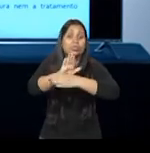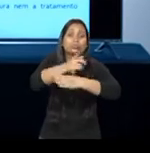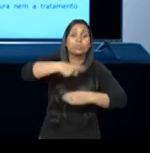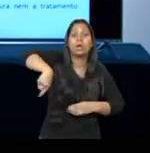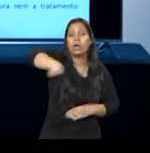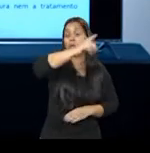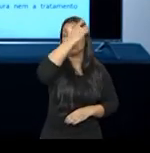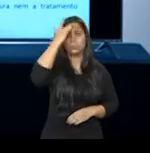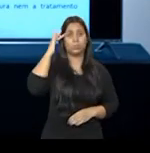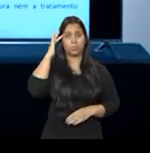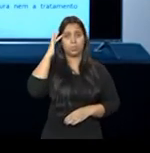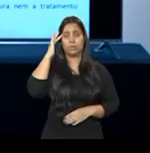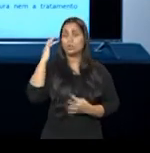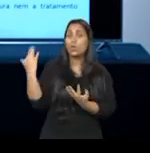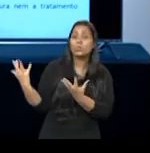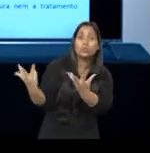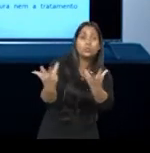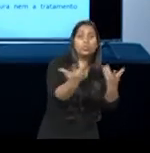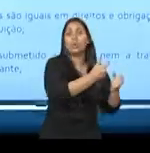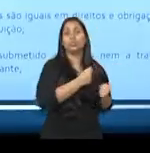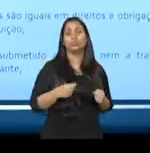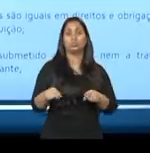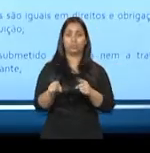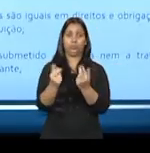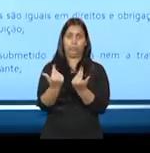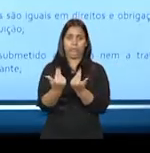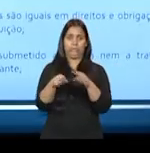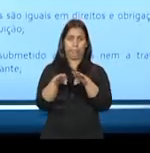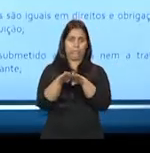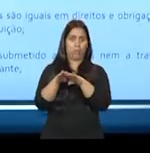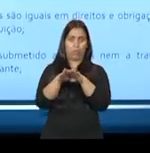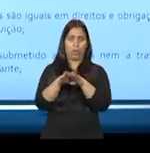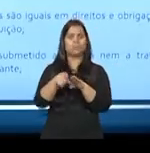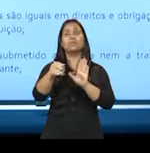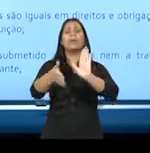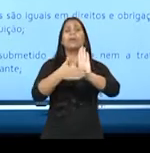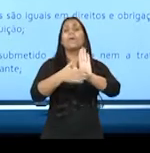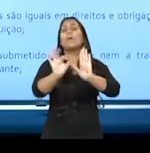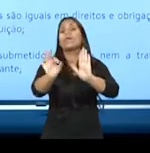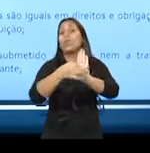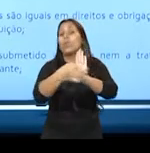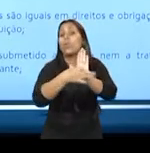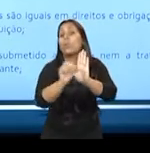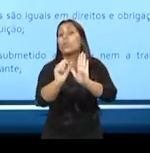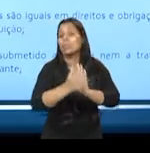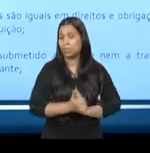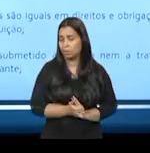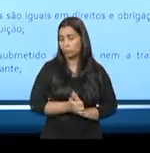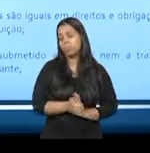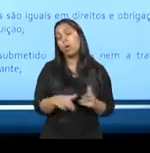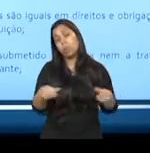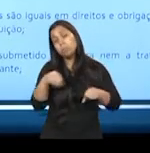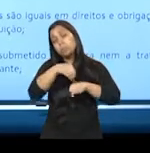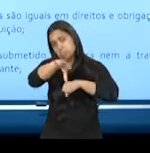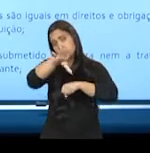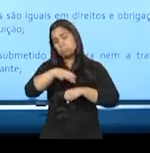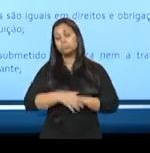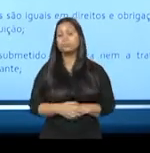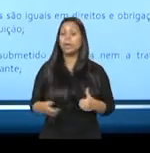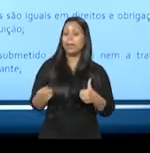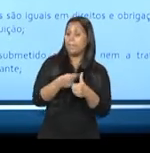para todos, que todos sejam tratados iguais. O que você propõe, né? Eu tenho algumas dicas para